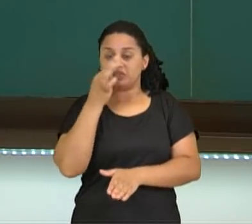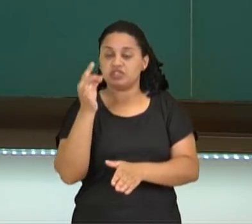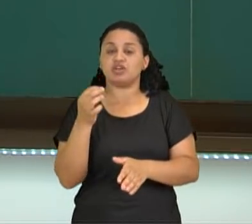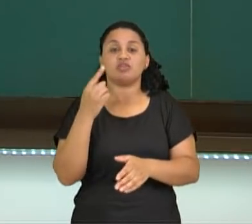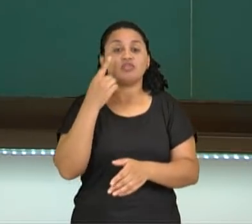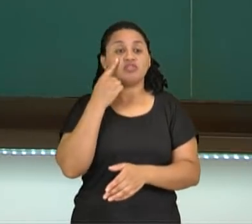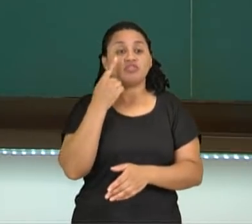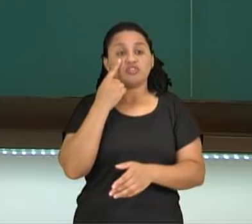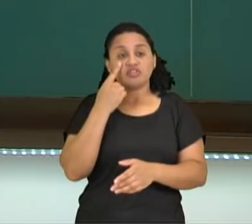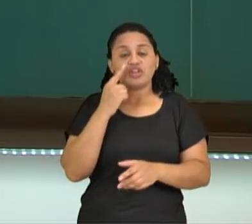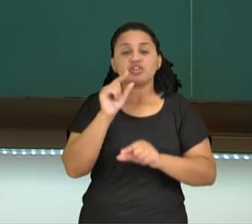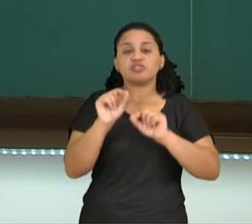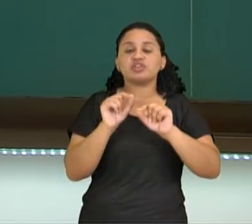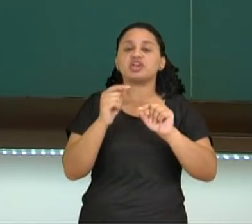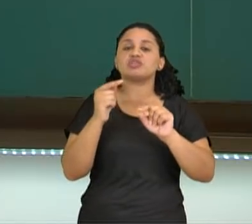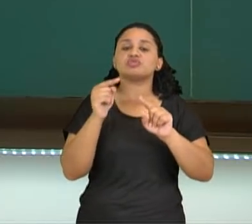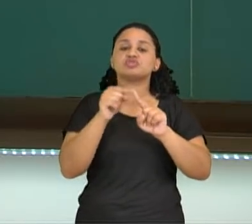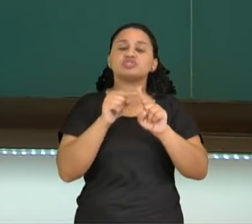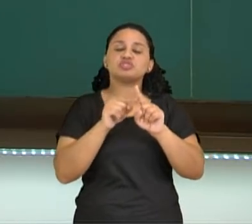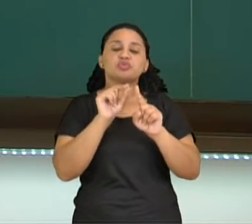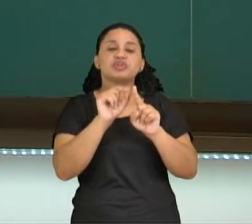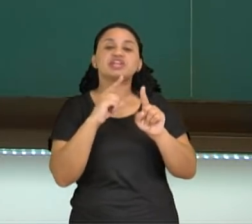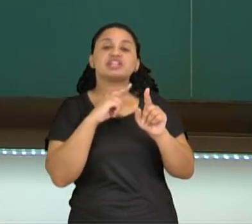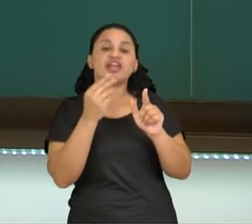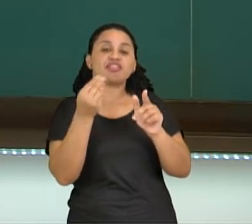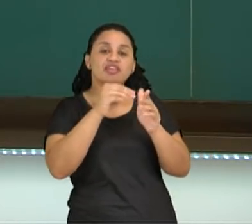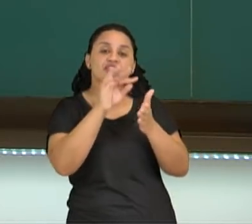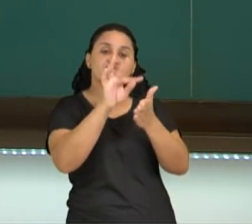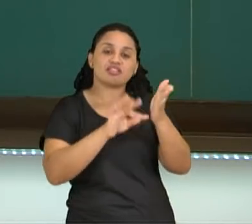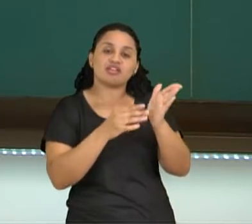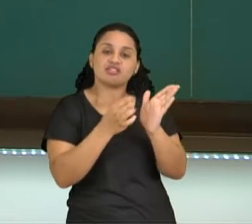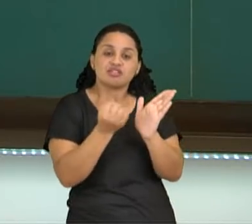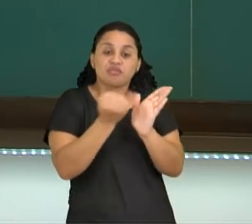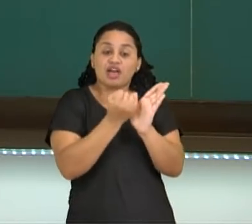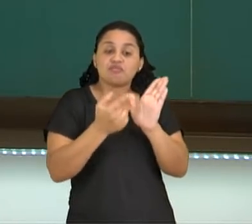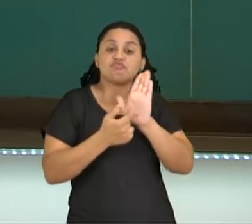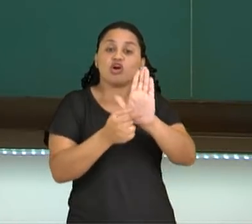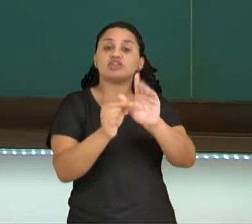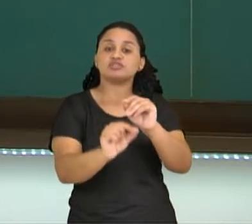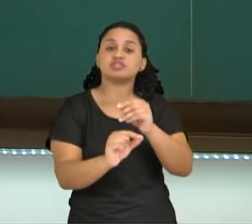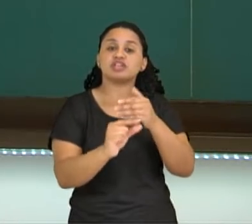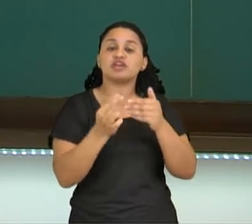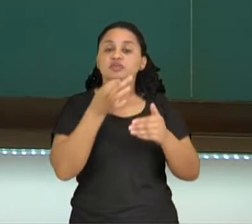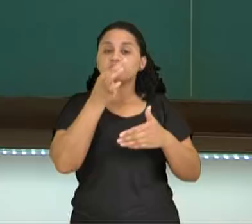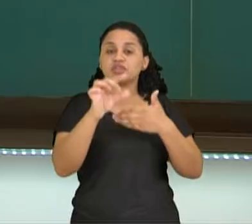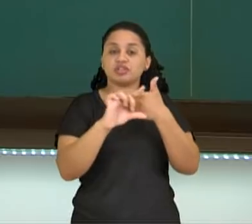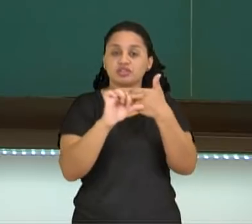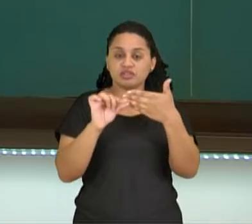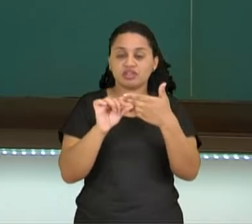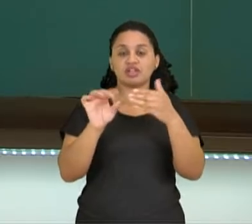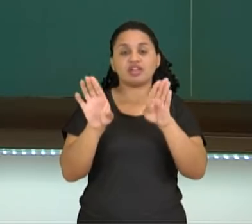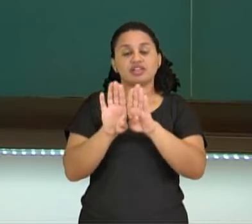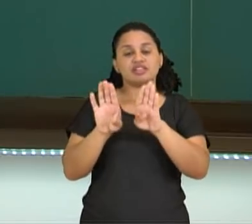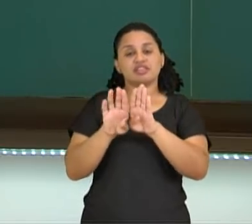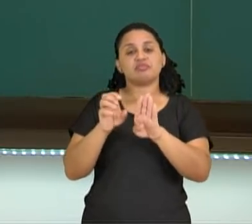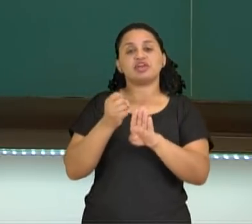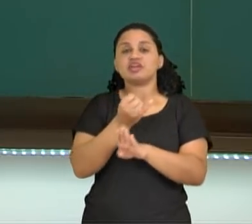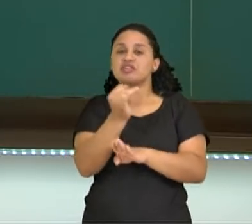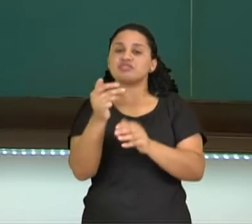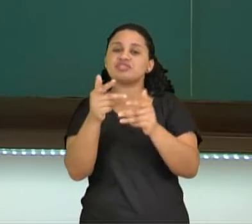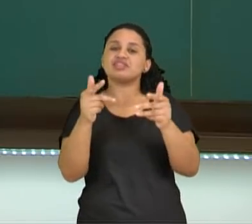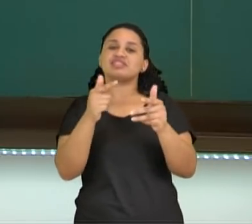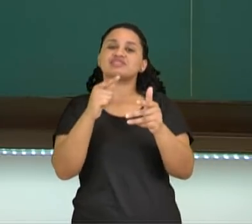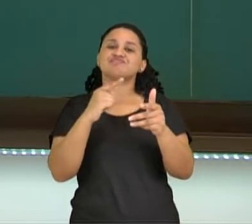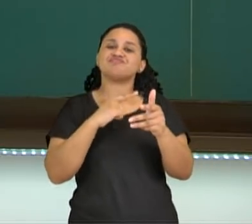verificando as marcas textuais que expressam a opinião do autor, bem como alguns significados adjacentes ao texto.